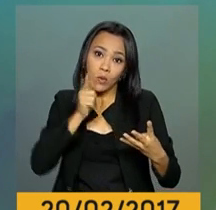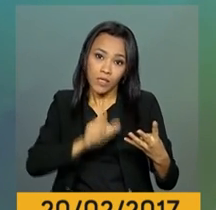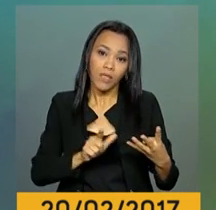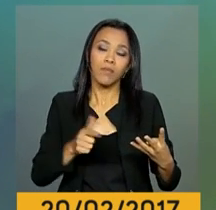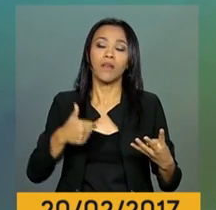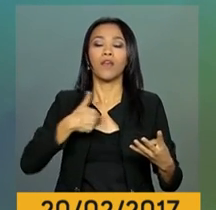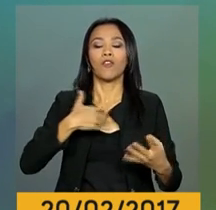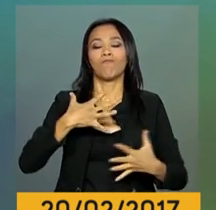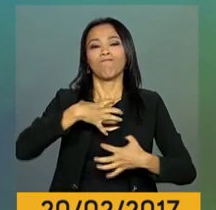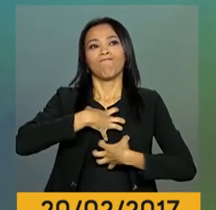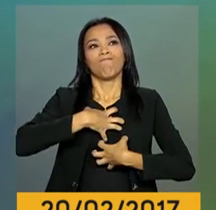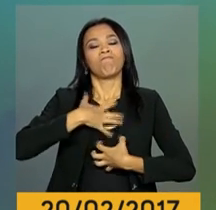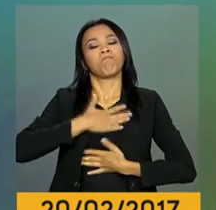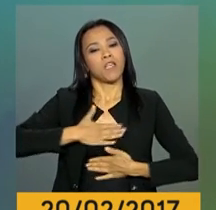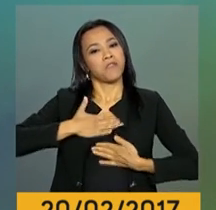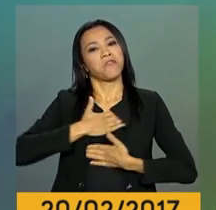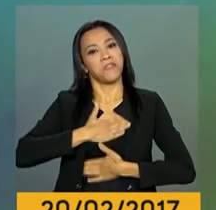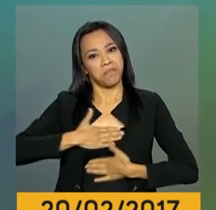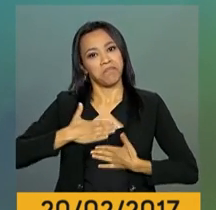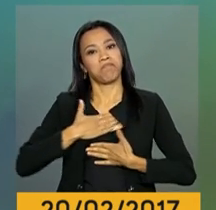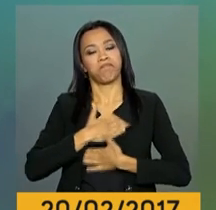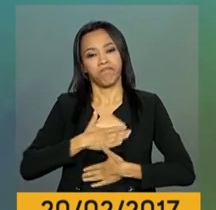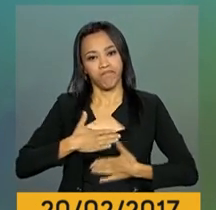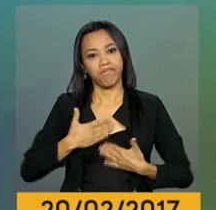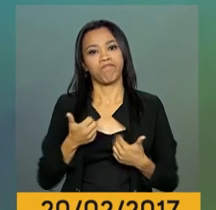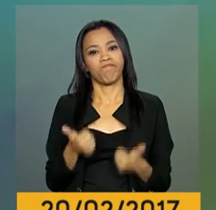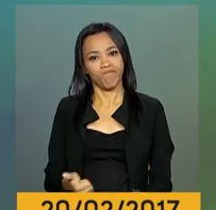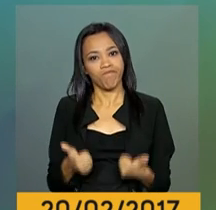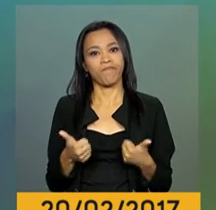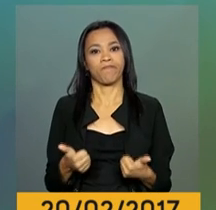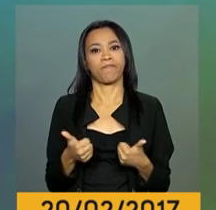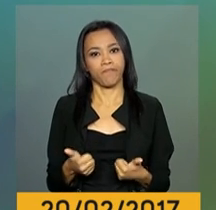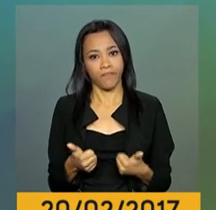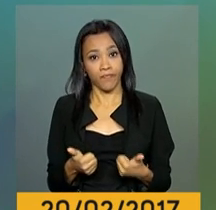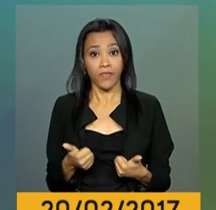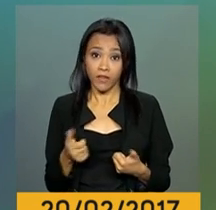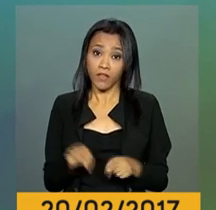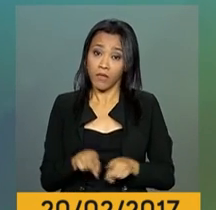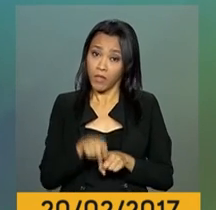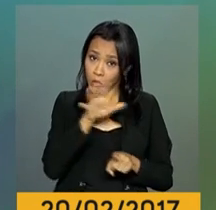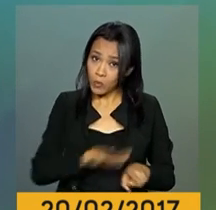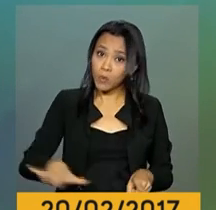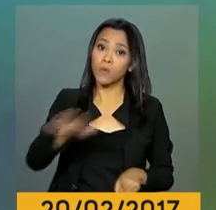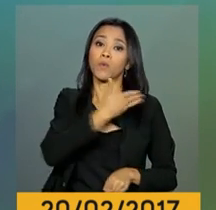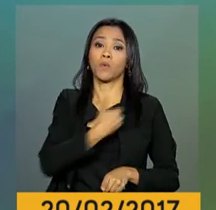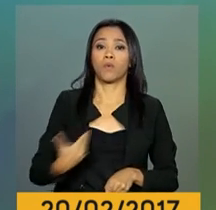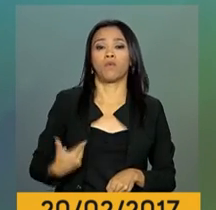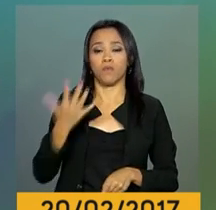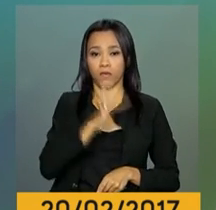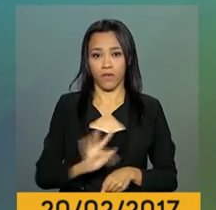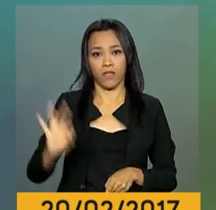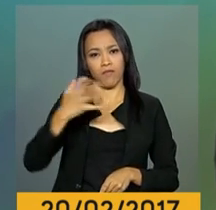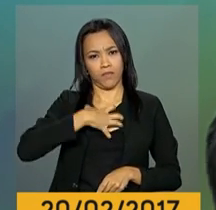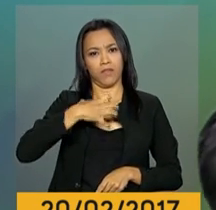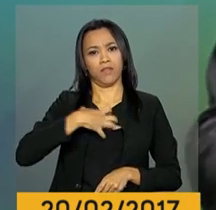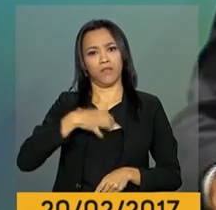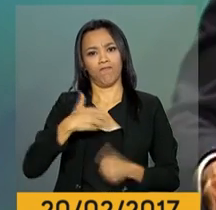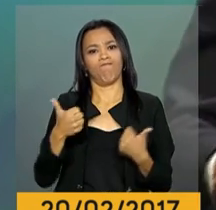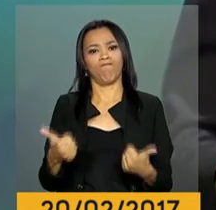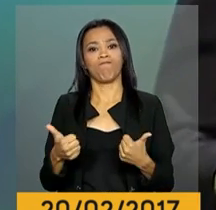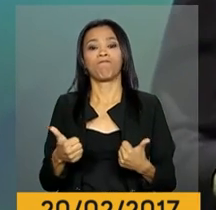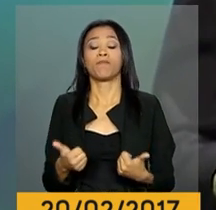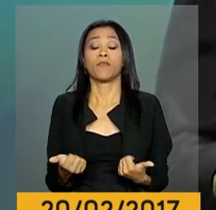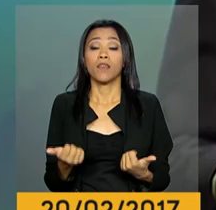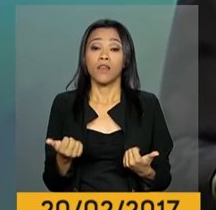me darei por satisfeito, como também se dará todo o governo federal. E, nesse particular, meus amigos, é